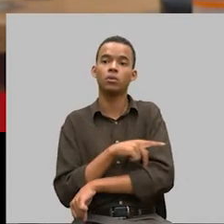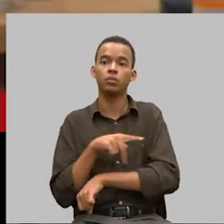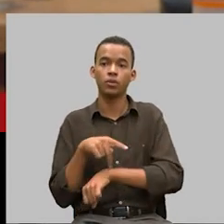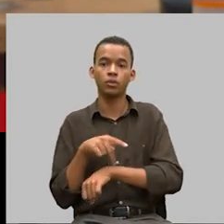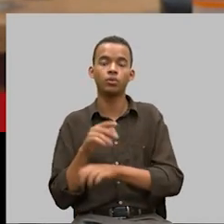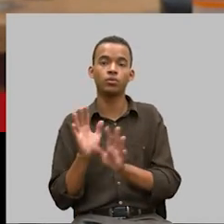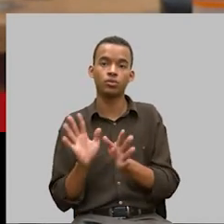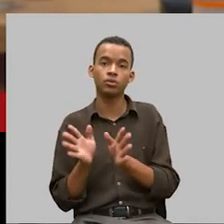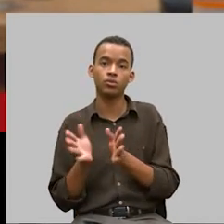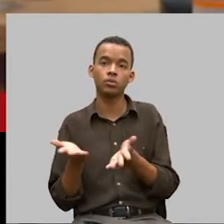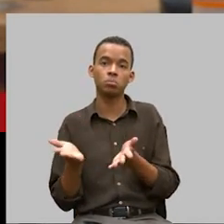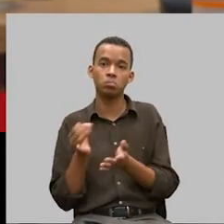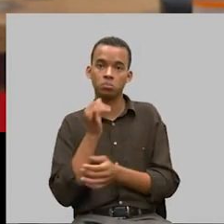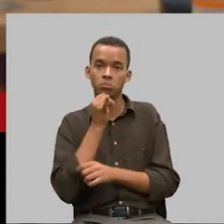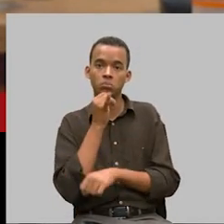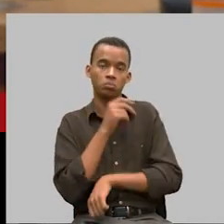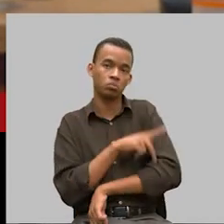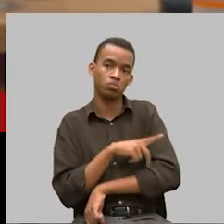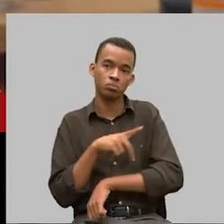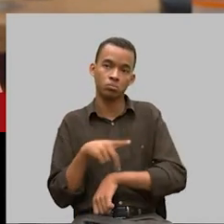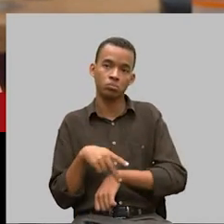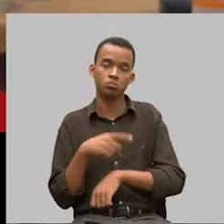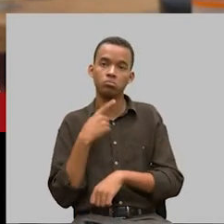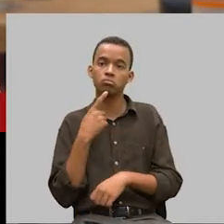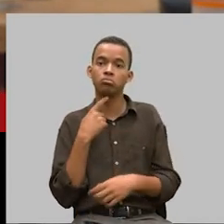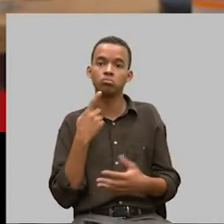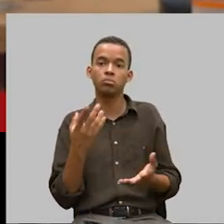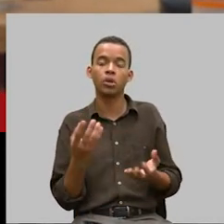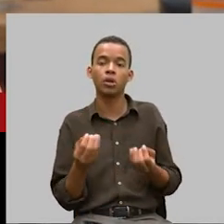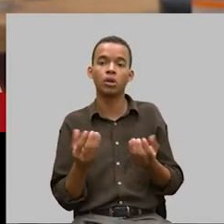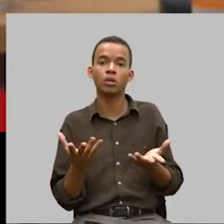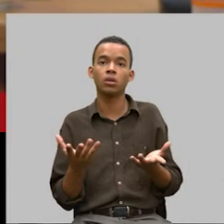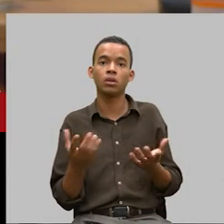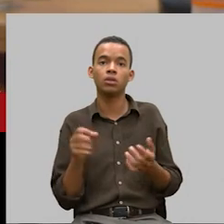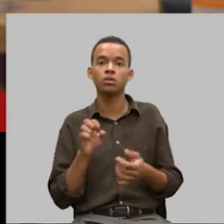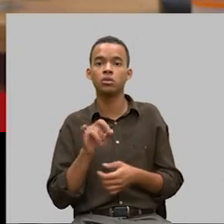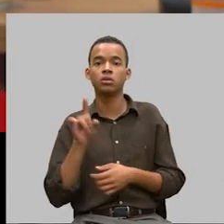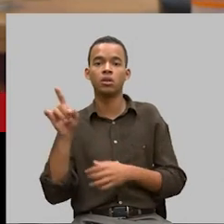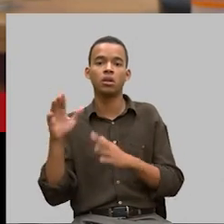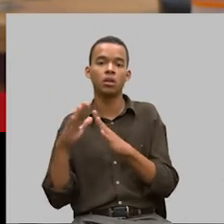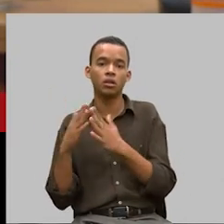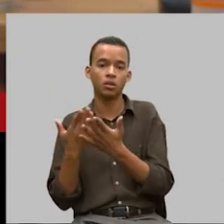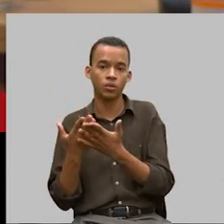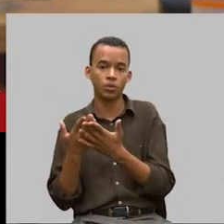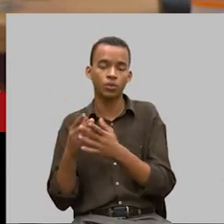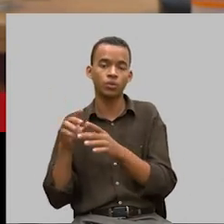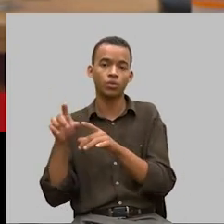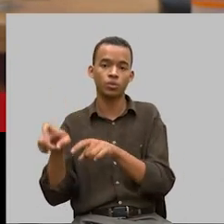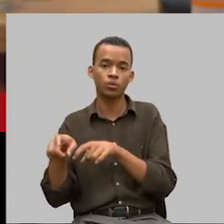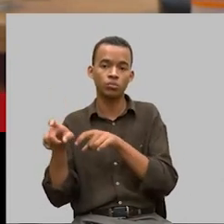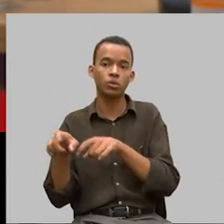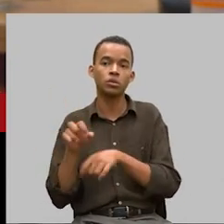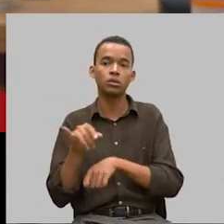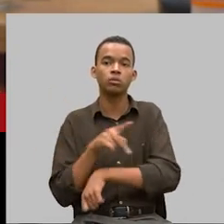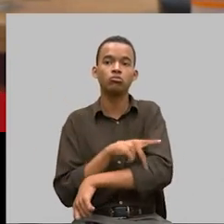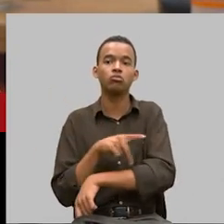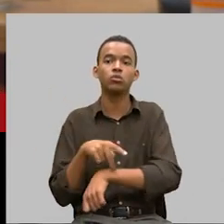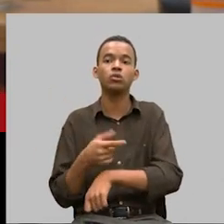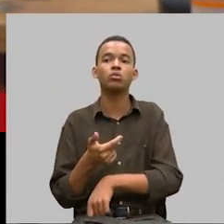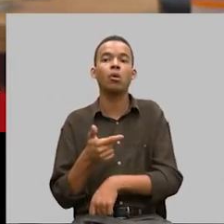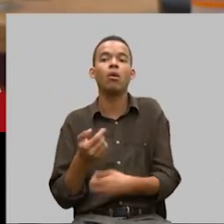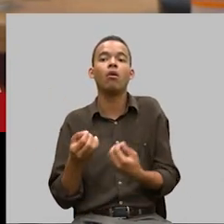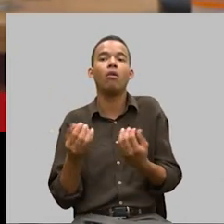aqui não tem como não tem como como que a gente vai ter uma escola no campo sem pedagogas e pedagogos eh de Ensino Infantil